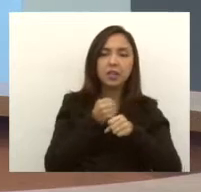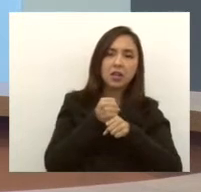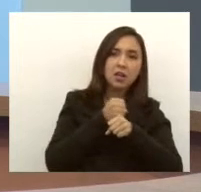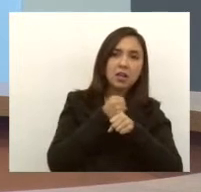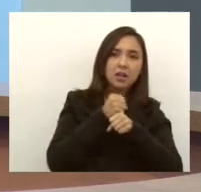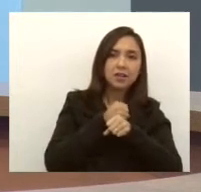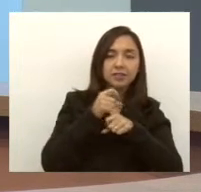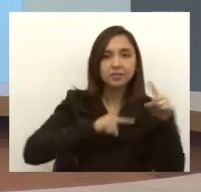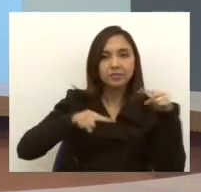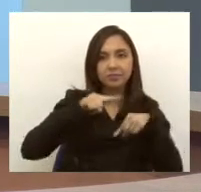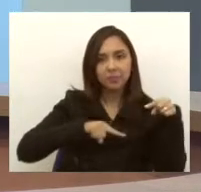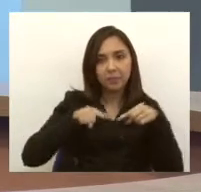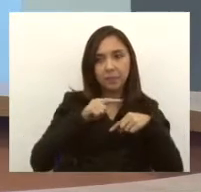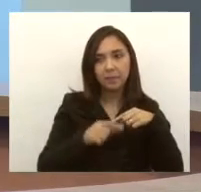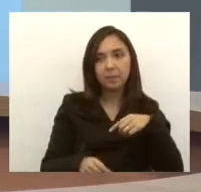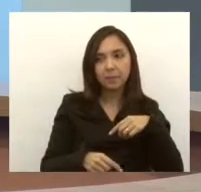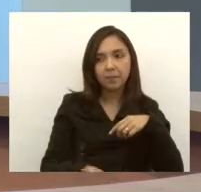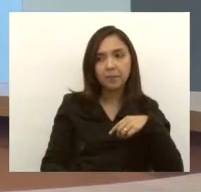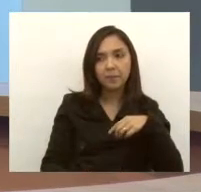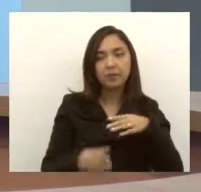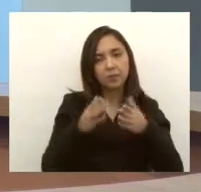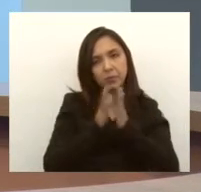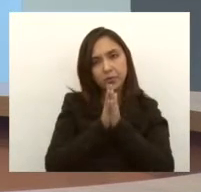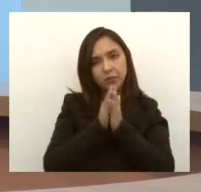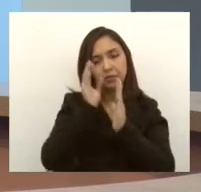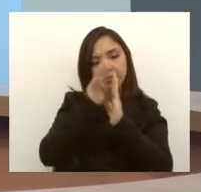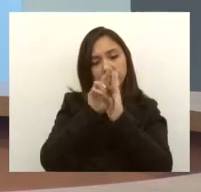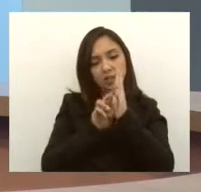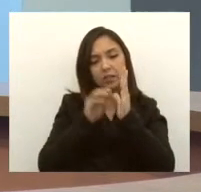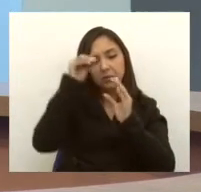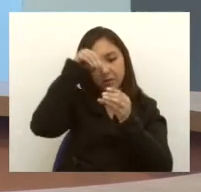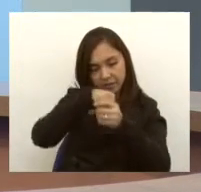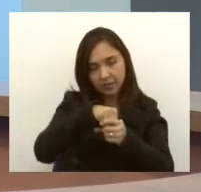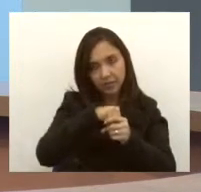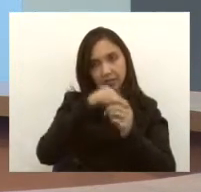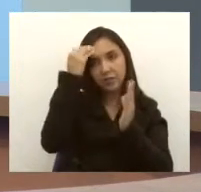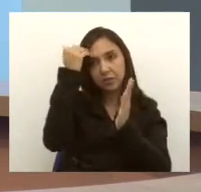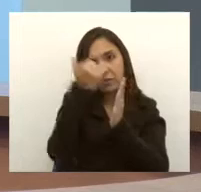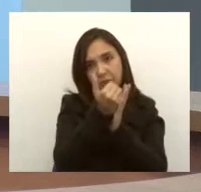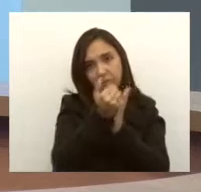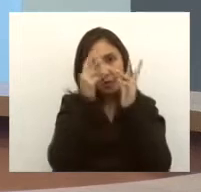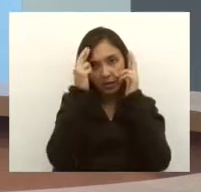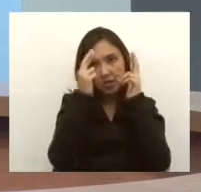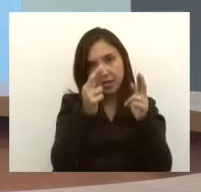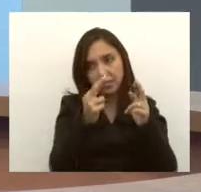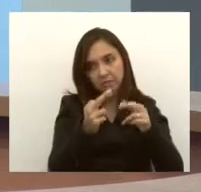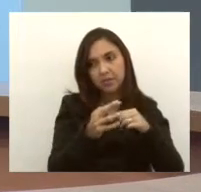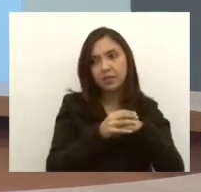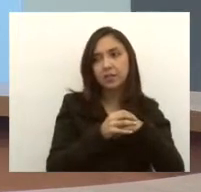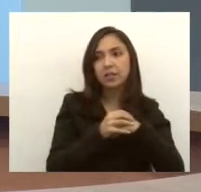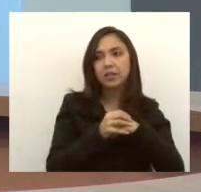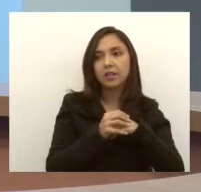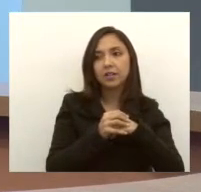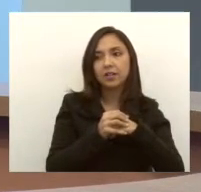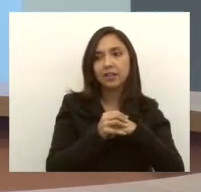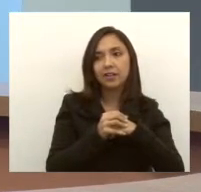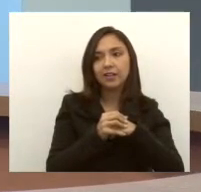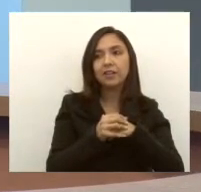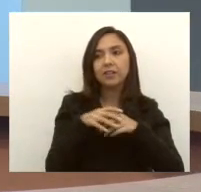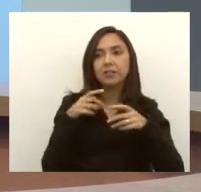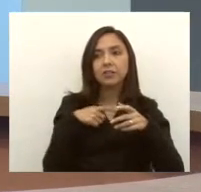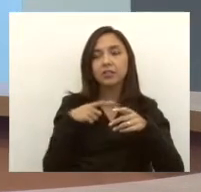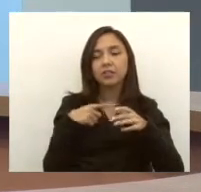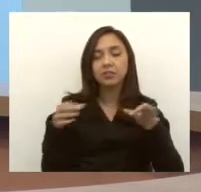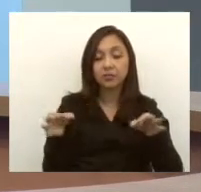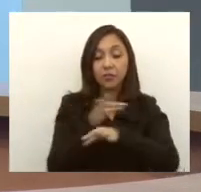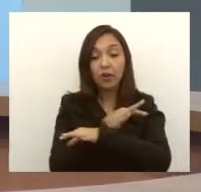mandatos, que cumpra o requerimento dessa casa, né? Que respeite o requerimento. Que não, ó, eu vou terminar, eu sei que Vossa Excelência vai falar na sequência,